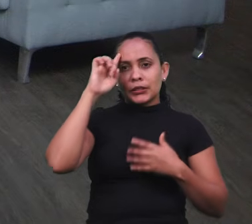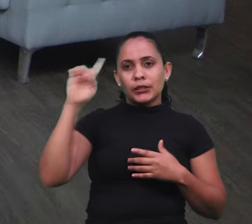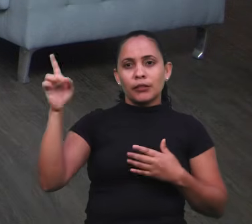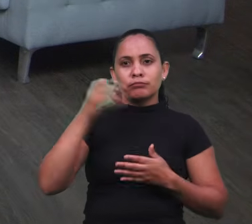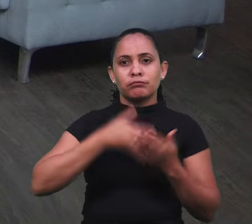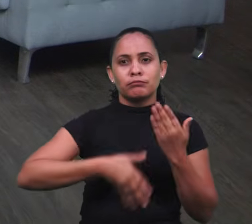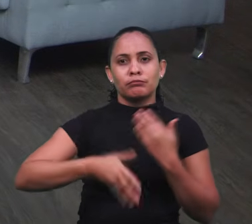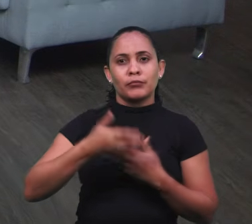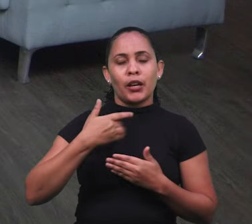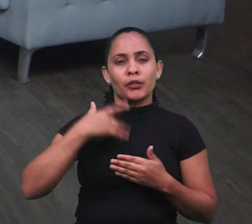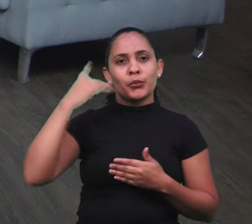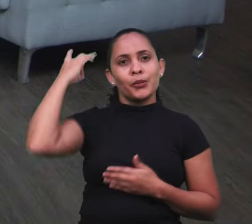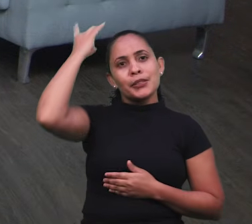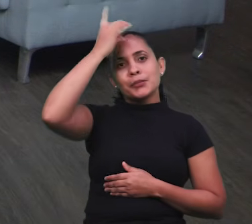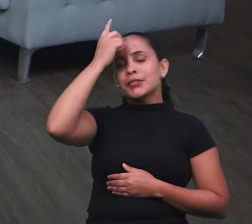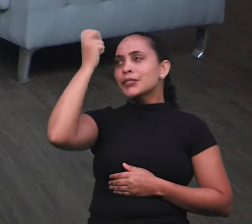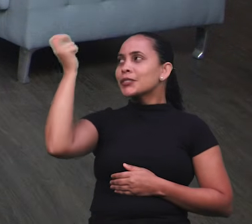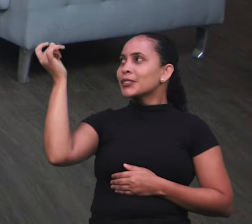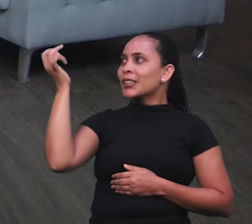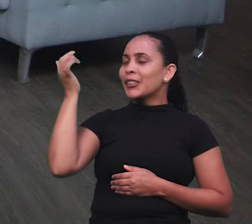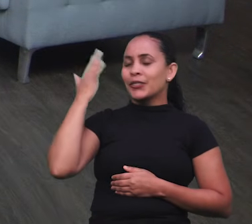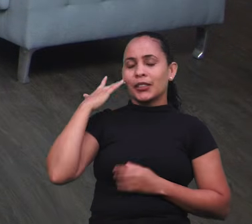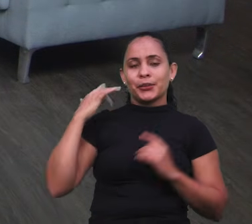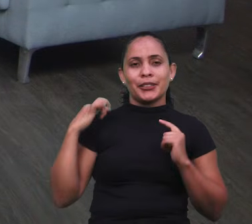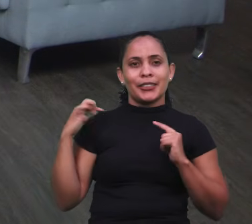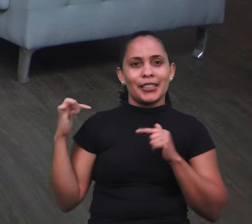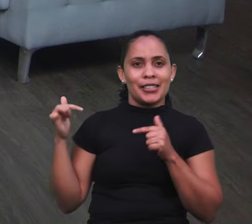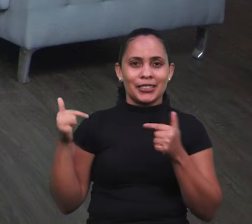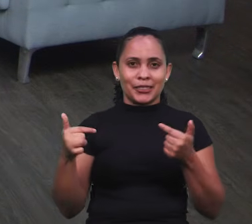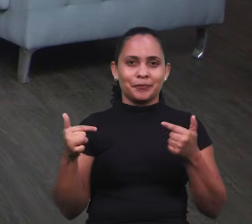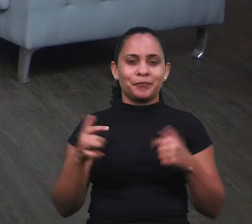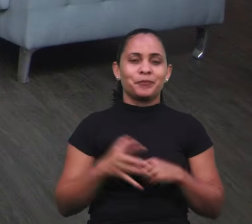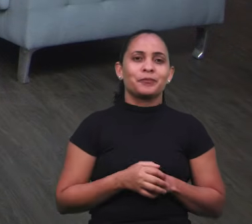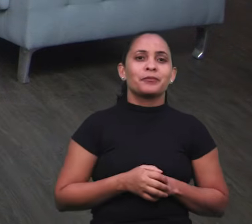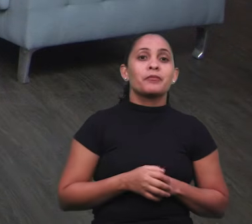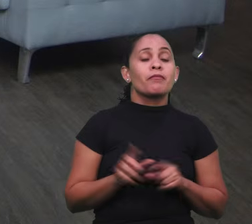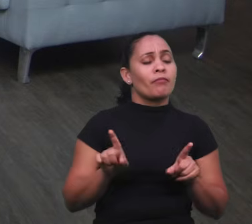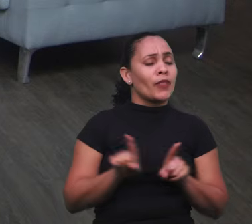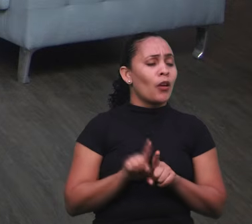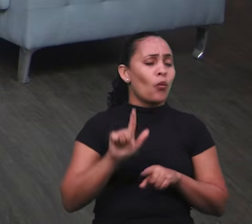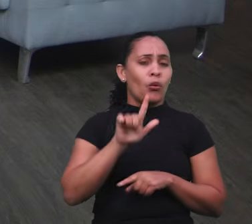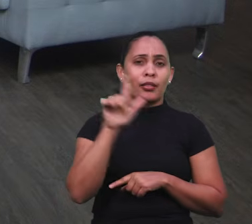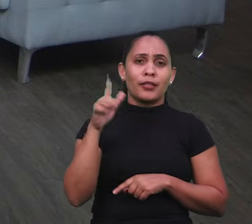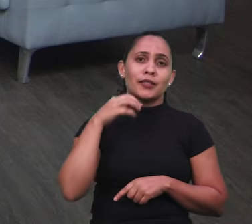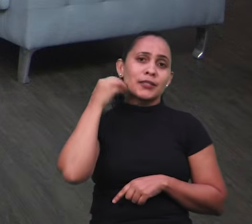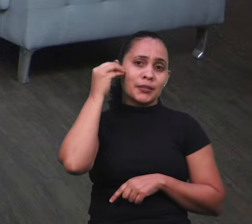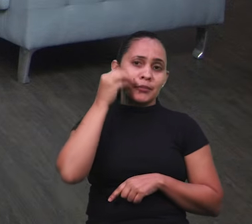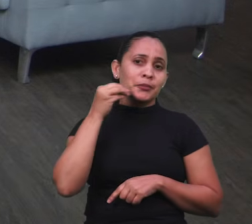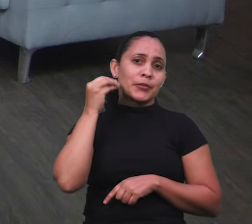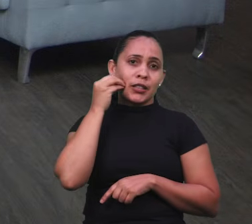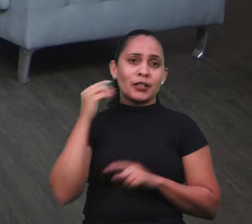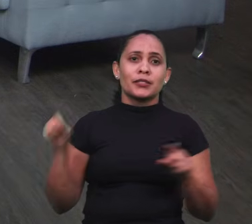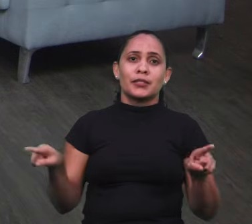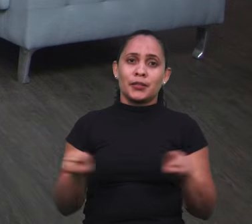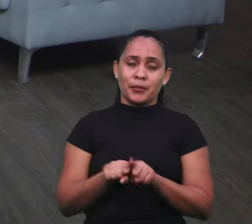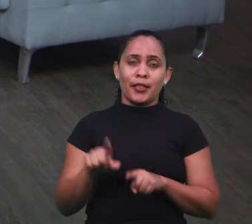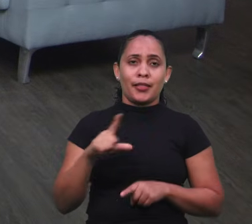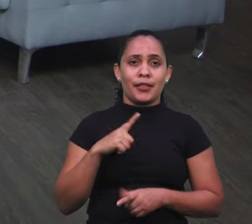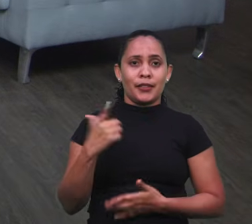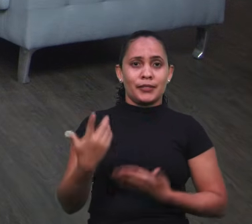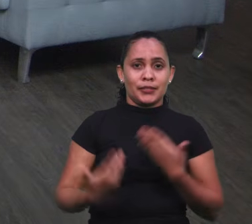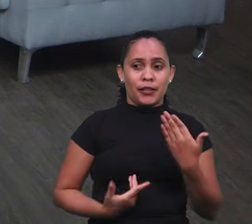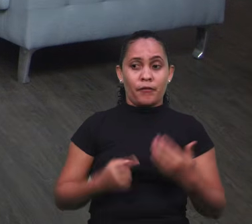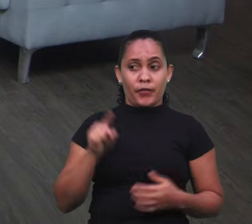a gratidão, né? De fazer parte daquilo que o Espírito Santo e contemplar aquilo que é a ação do Espírito Santo. Mas temos outras experiências, pastor